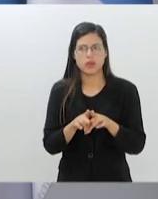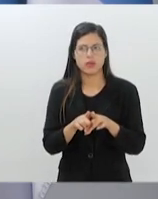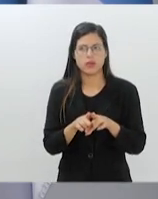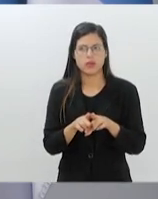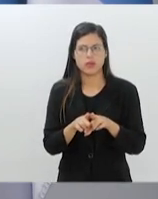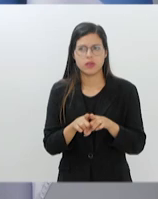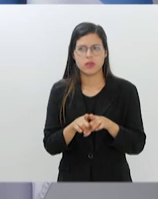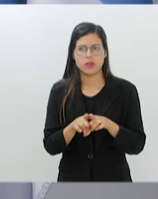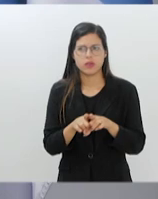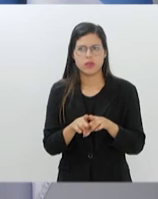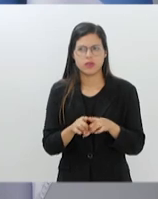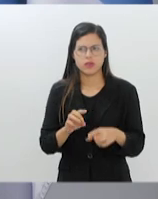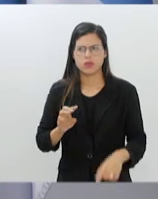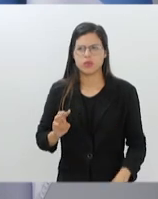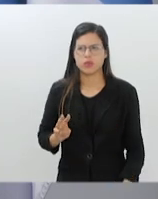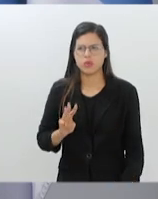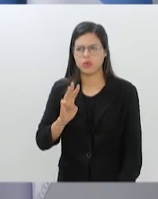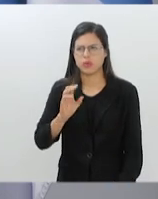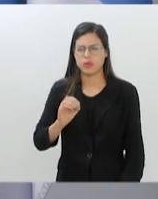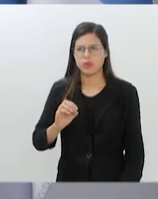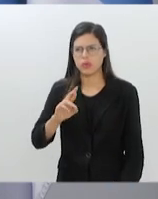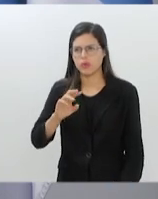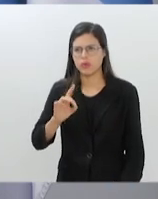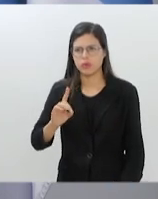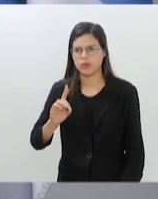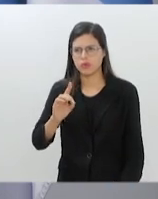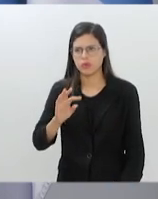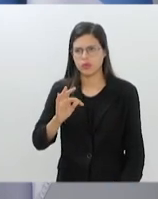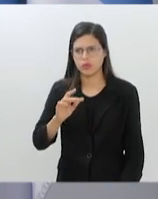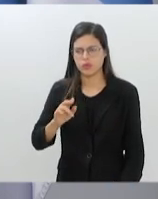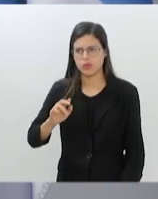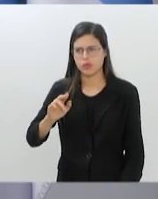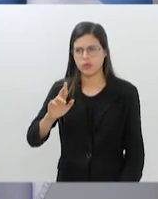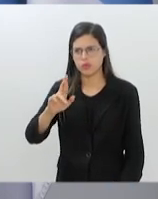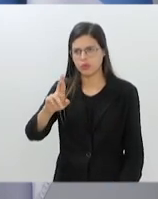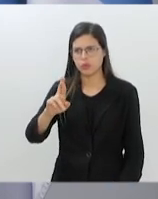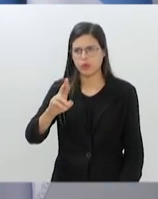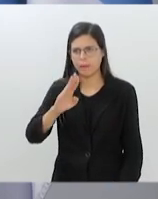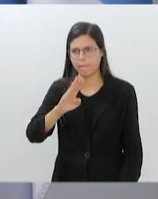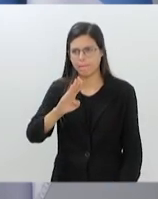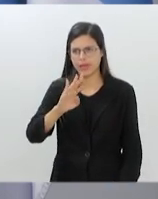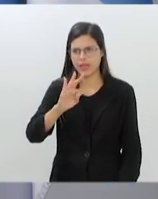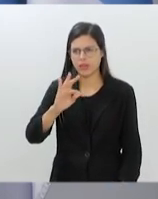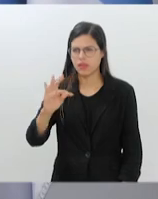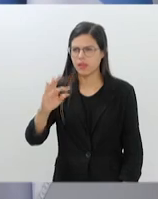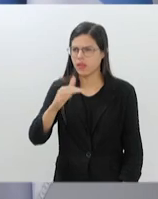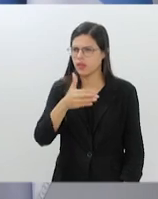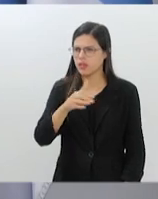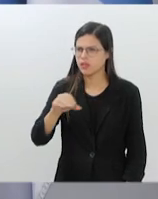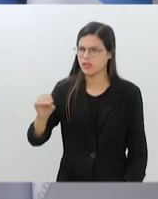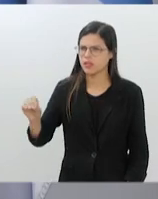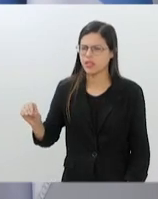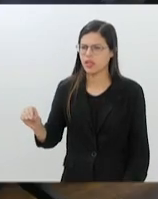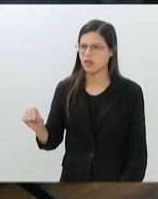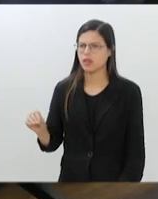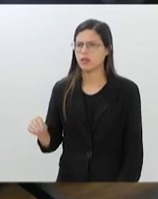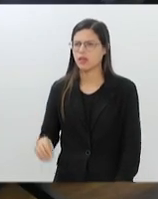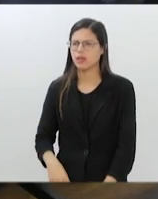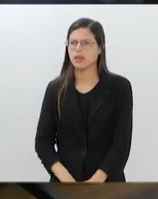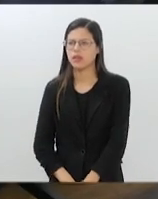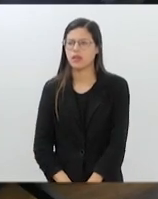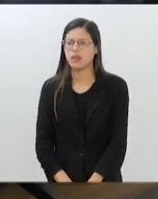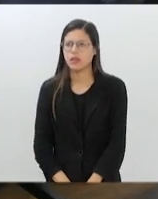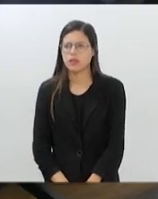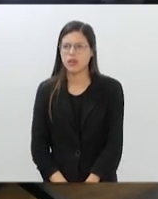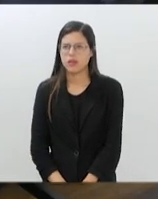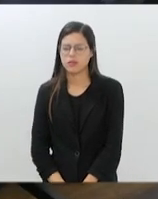World Tour BT que que é isso BT 100 não eu queria saber também que que foi esse FT Brasil summit